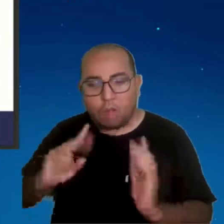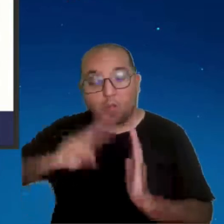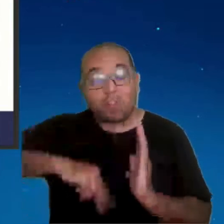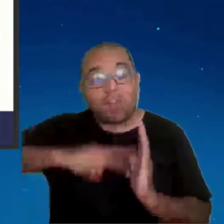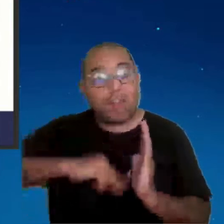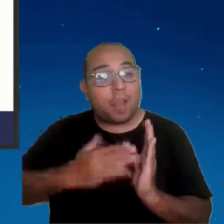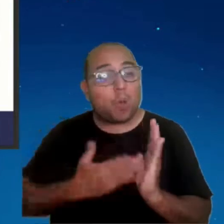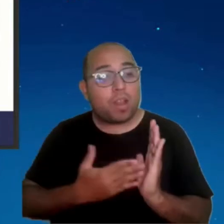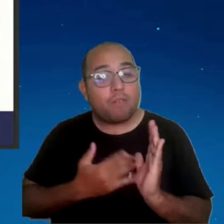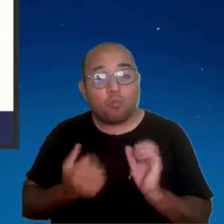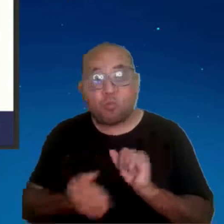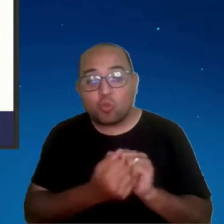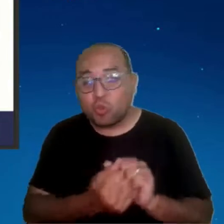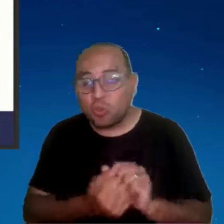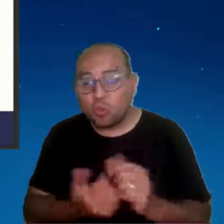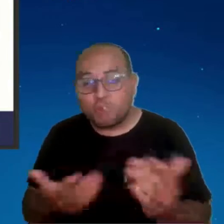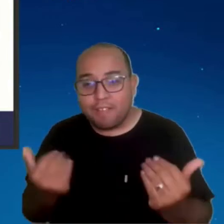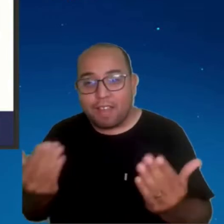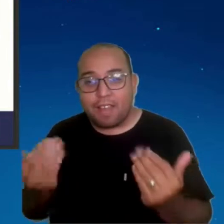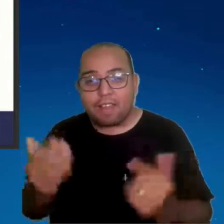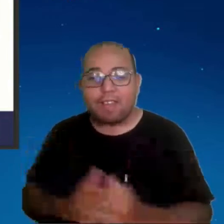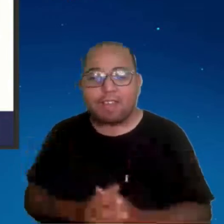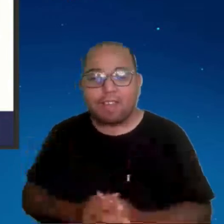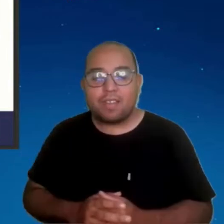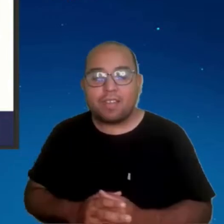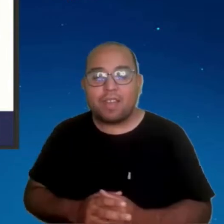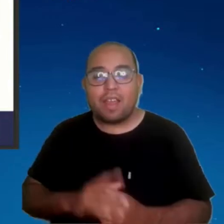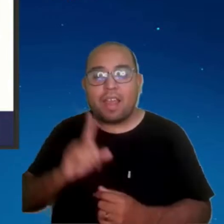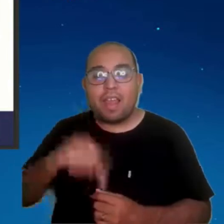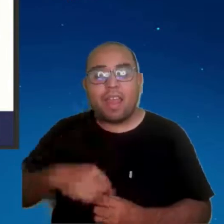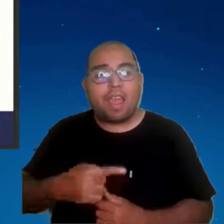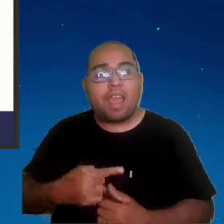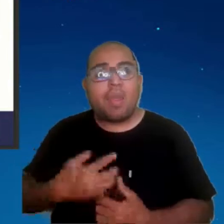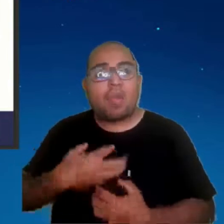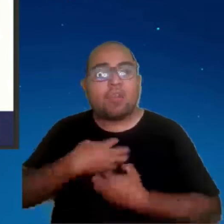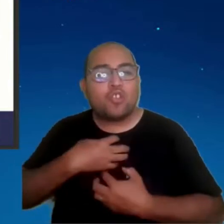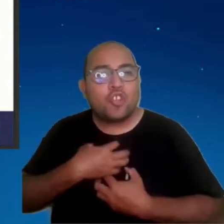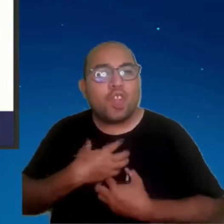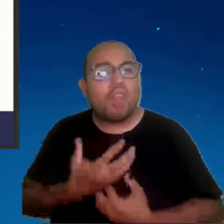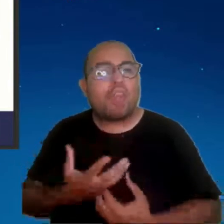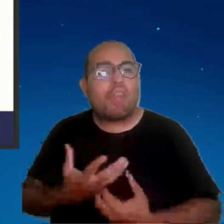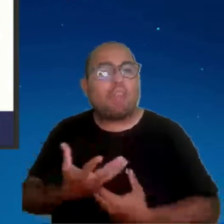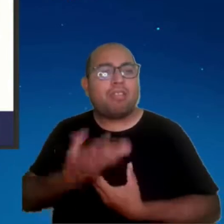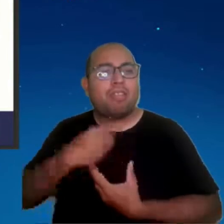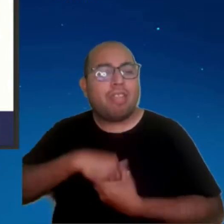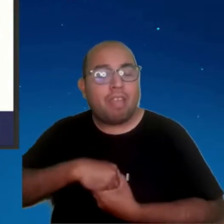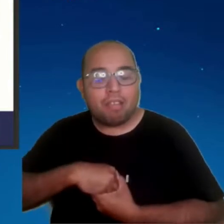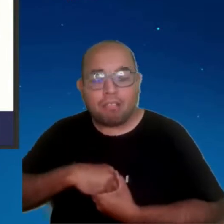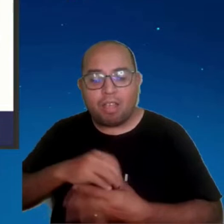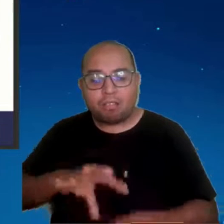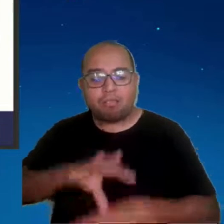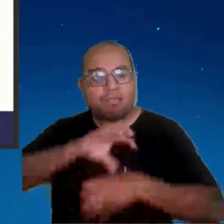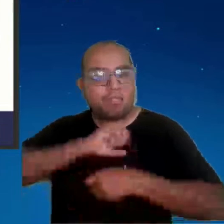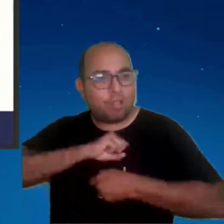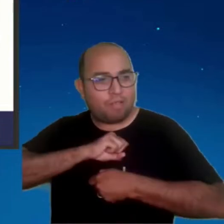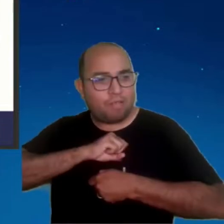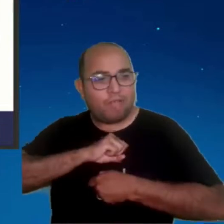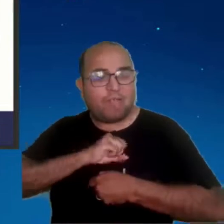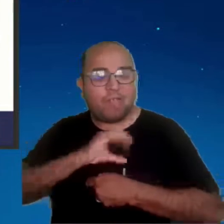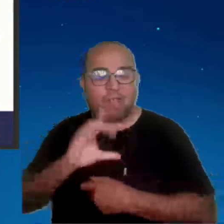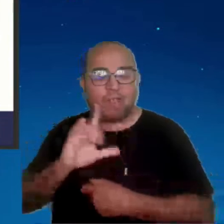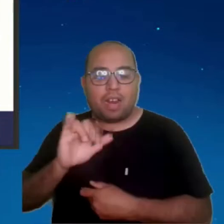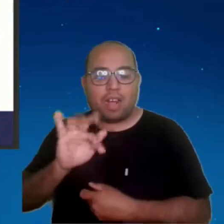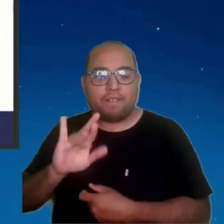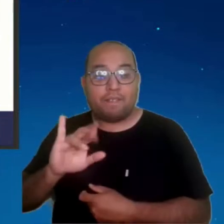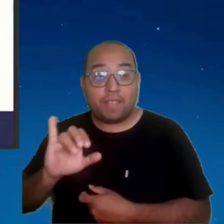juntos. Não é só isso. É o que fica, é a essência, é o que a gente consegue absorver. É o clarifique e